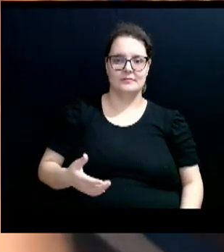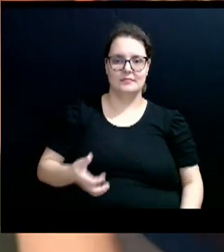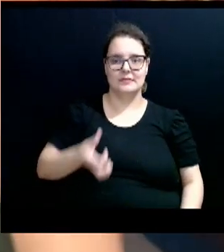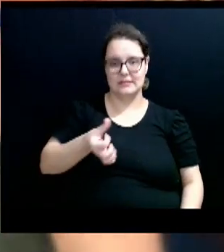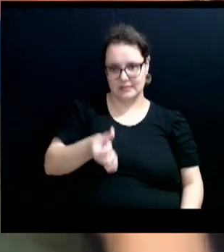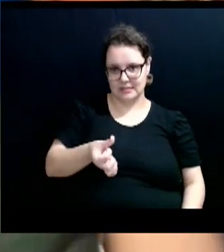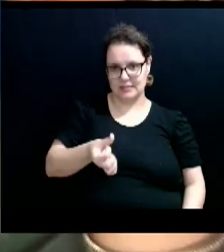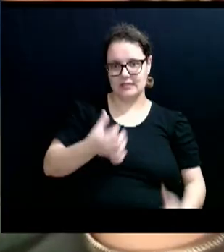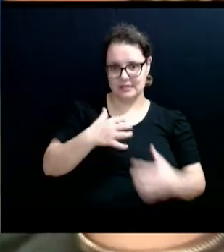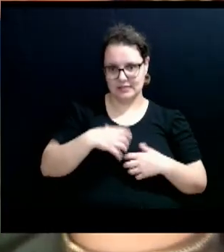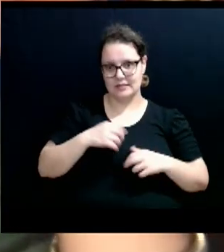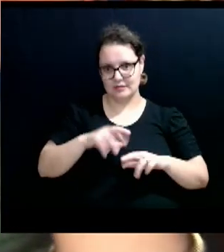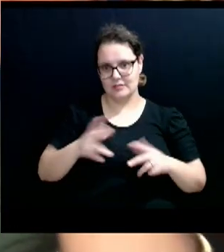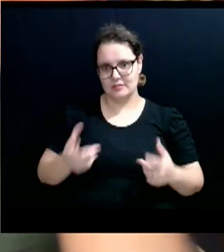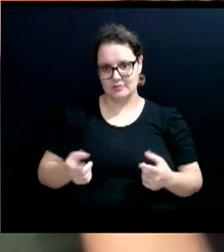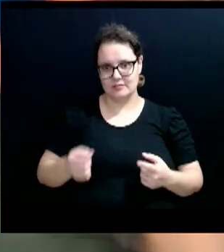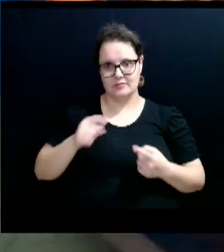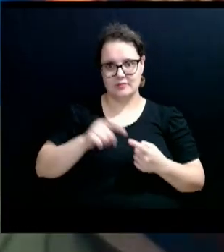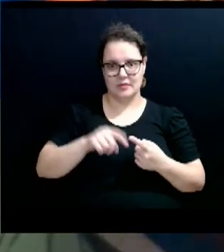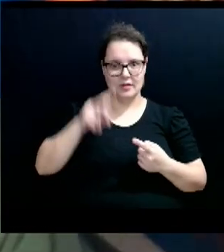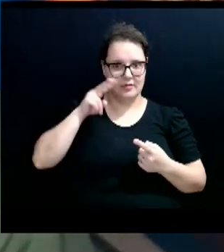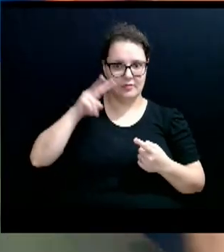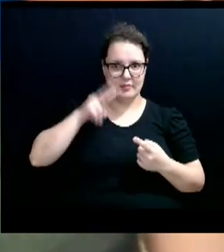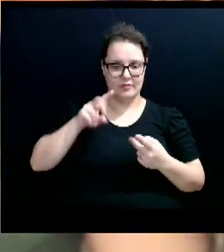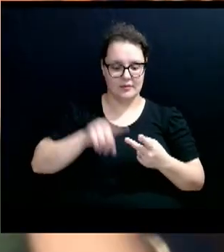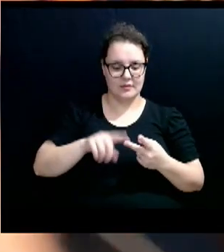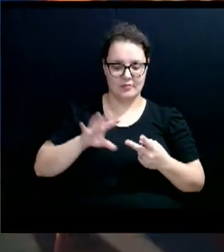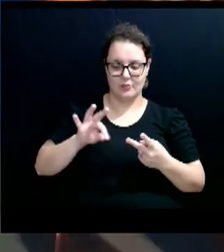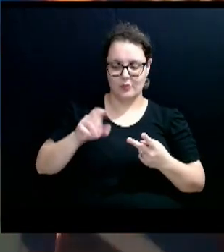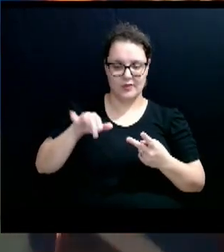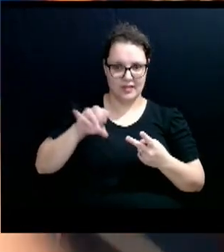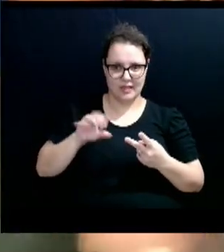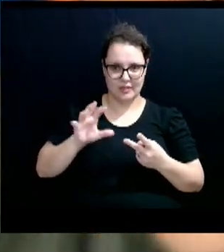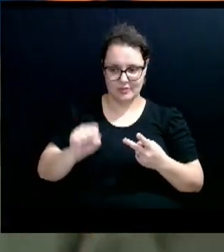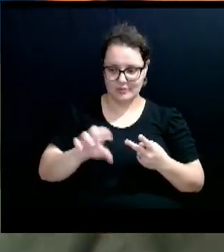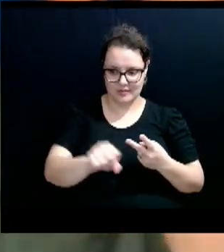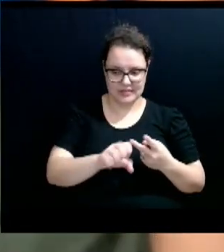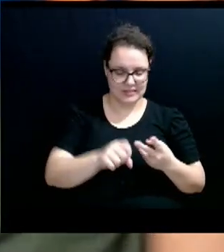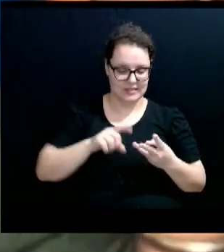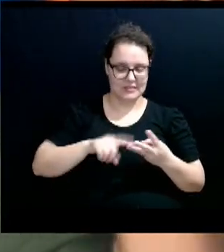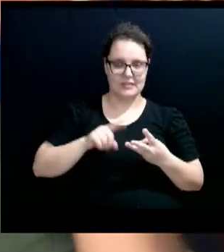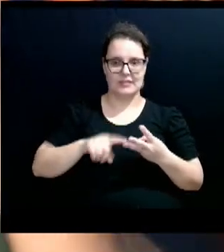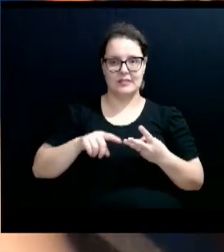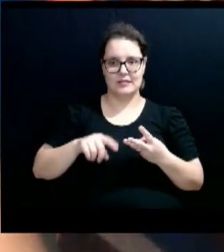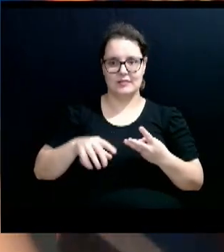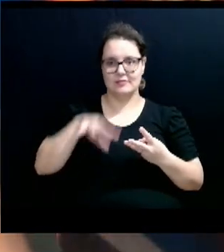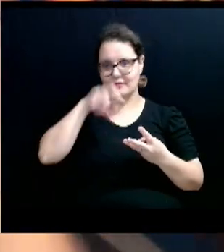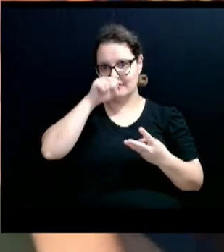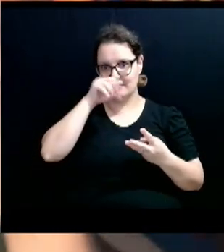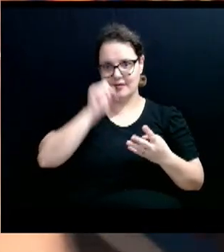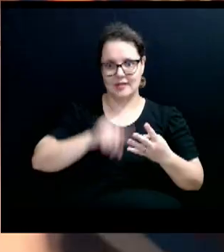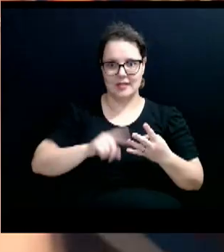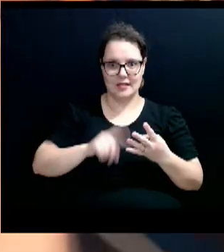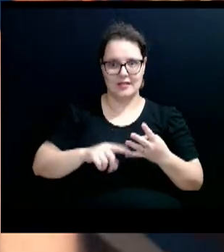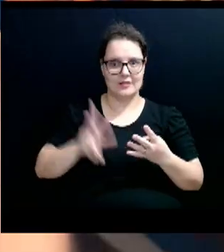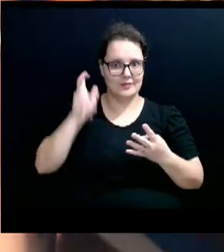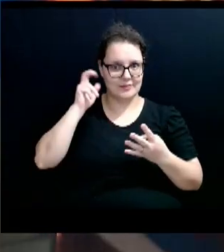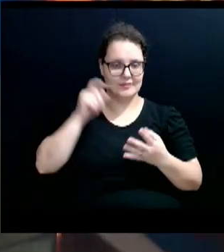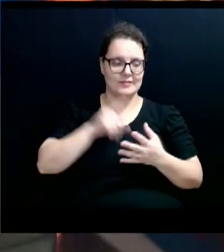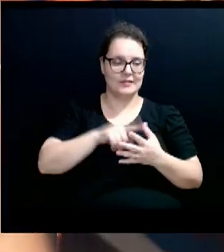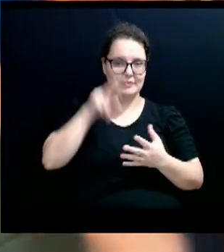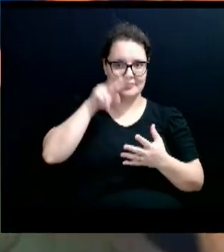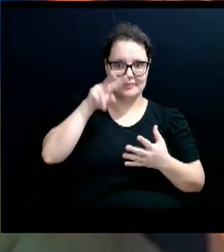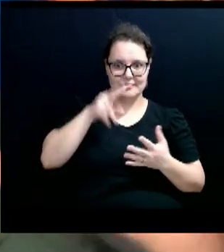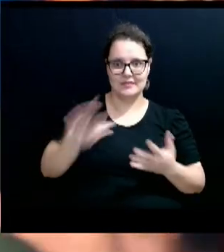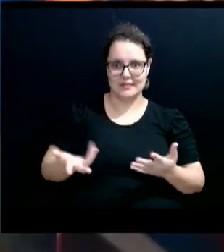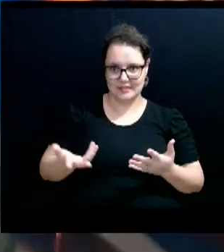Mas o tato, quando a gente está pegando uma coisa, ele também remete a esse. Nossa, a